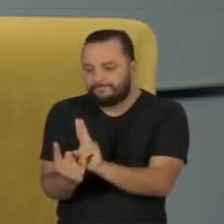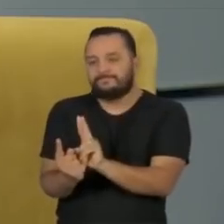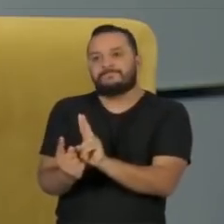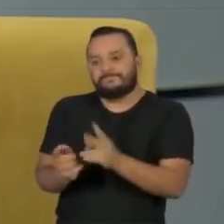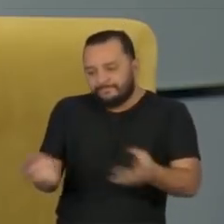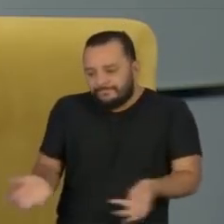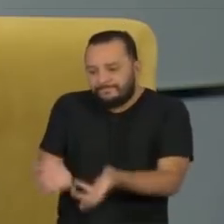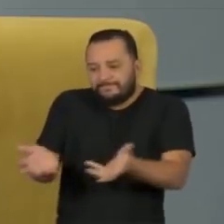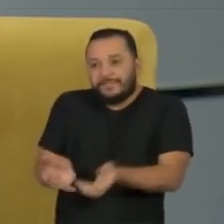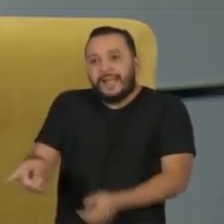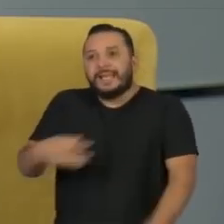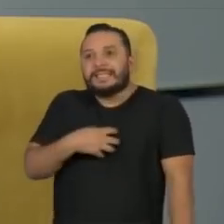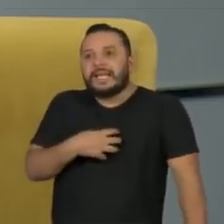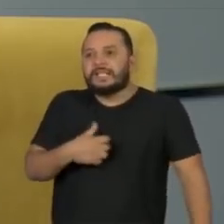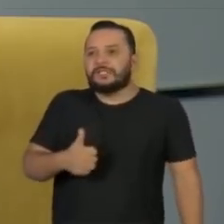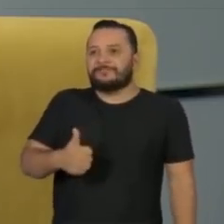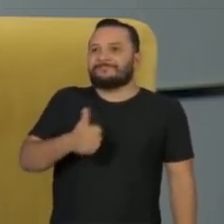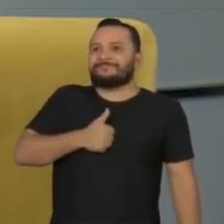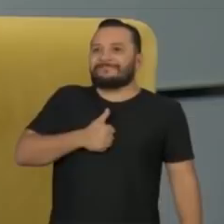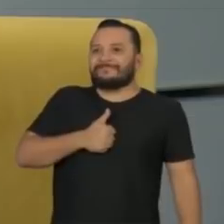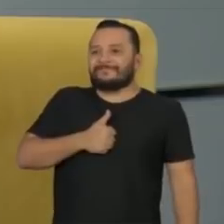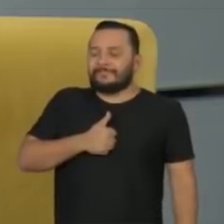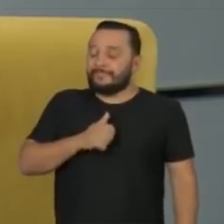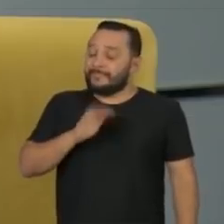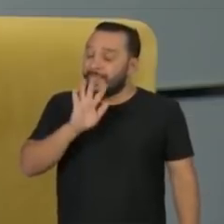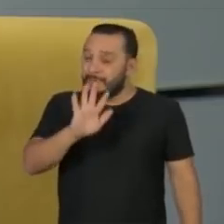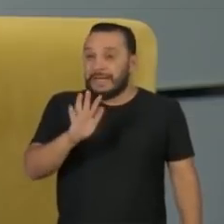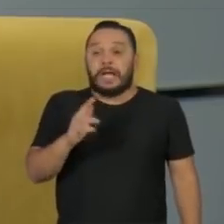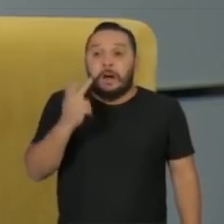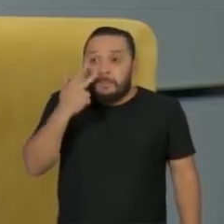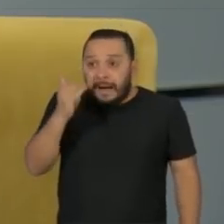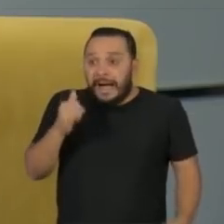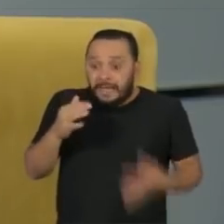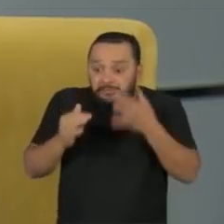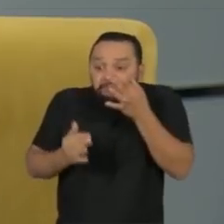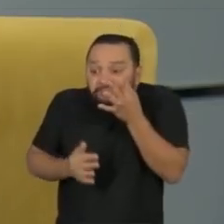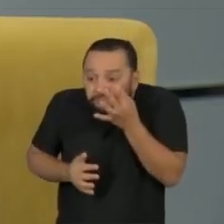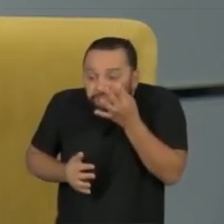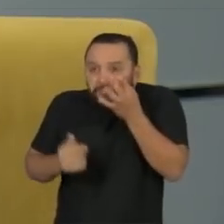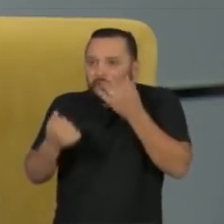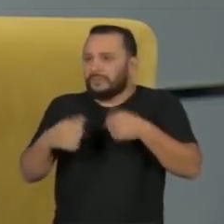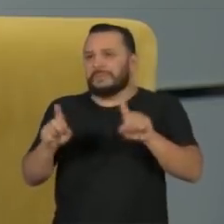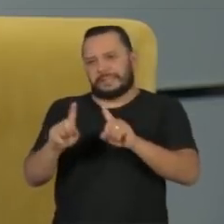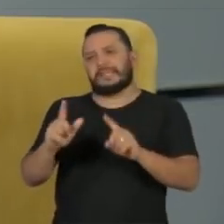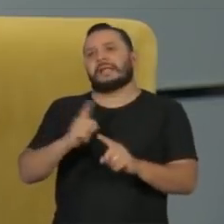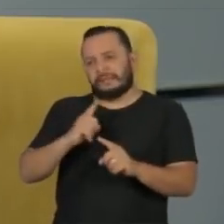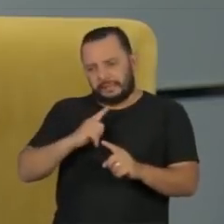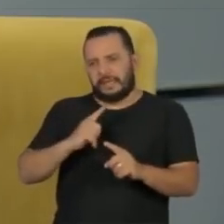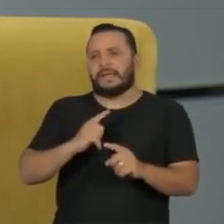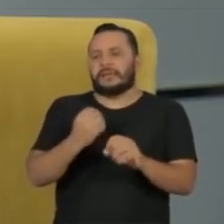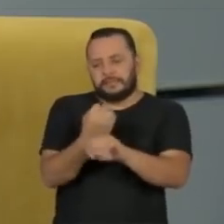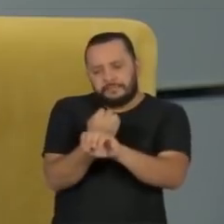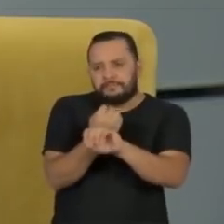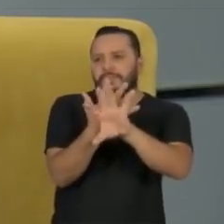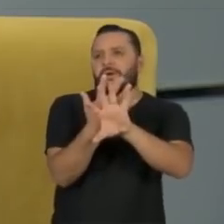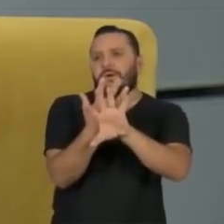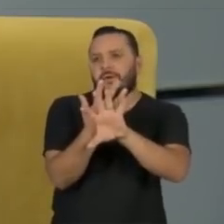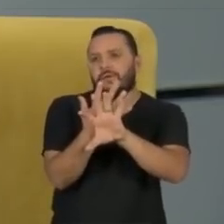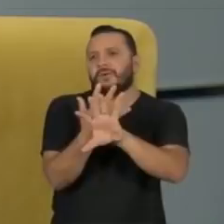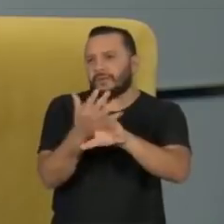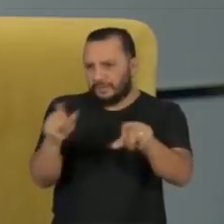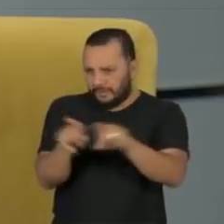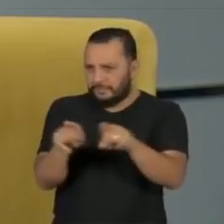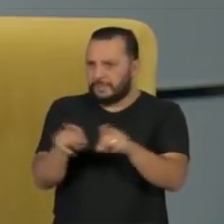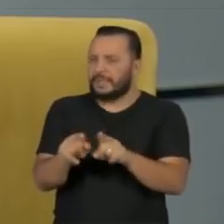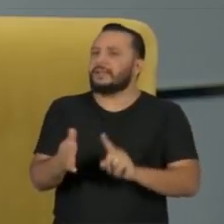dos alunos. E o pai não precisa estar presente presencialmente, né? Hoje a gente tem tecnologias que pode fazer